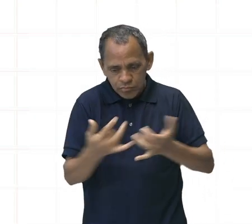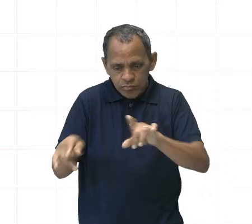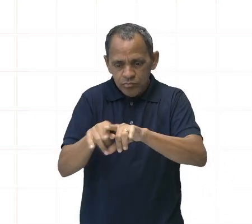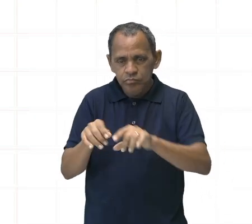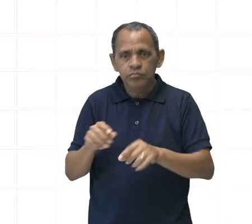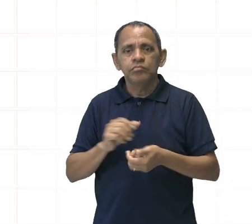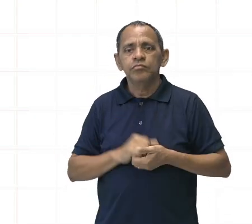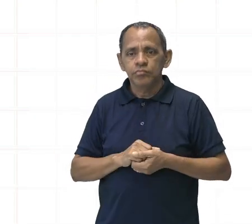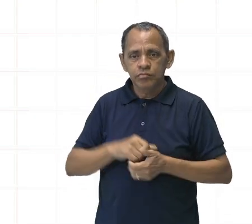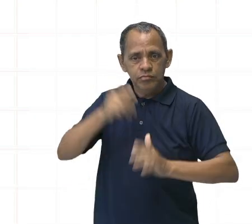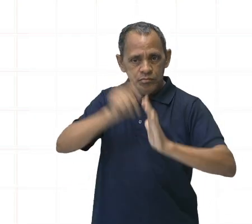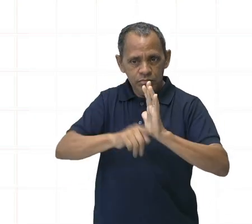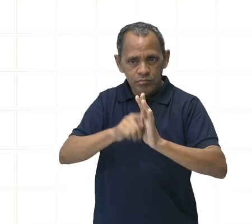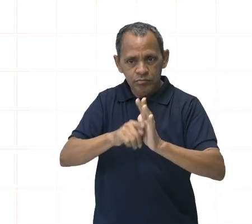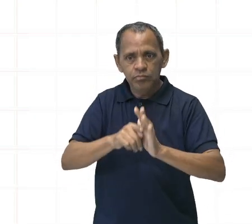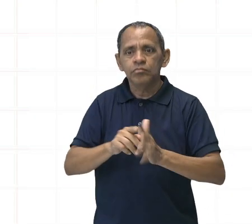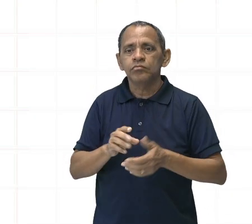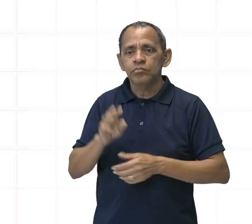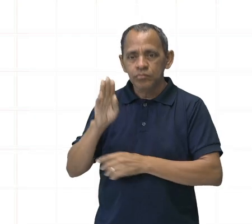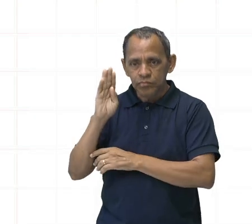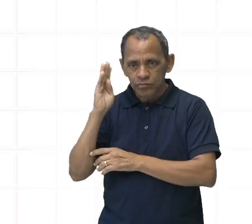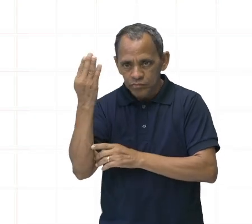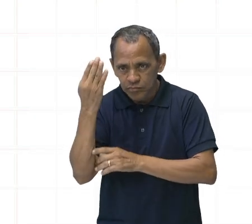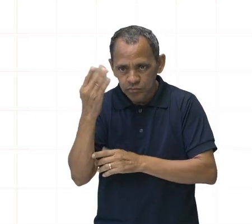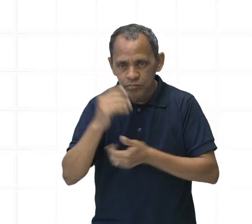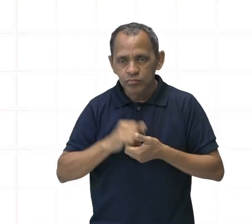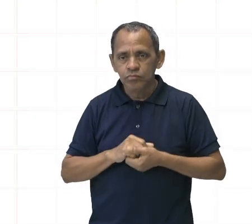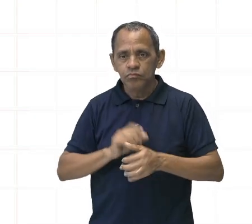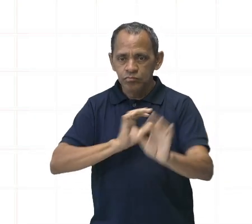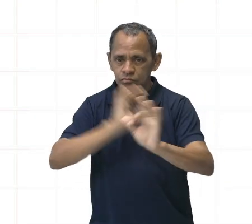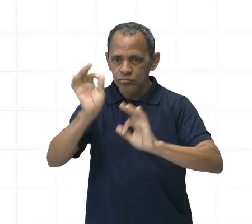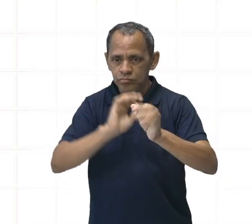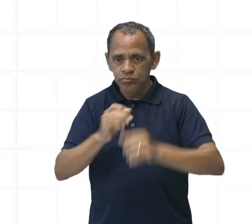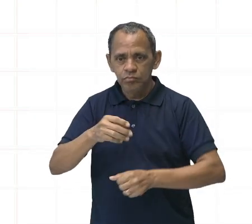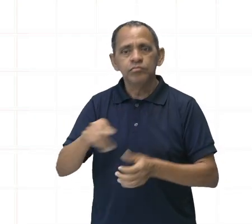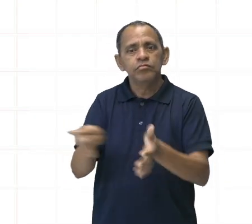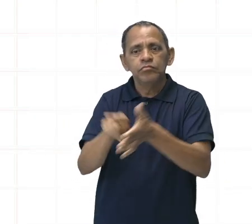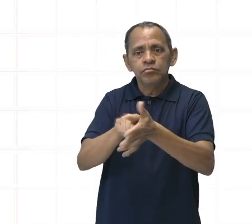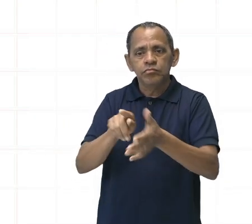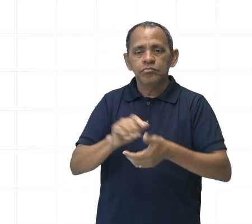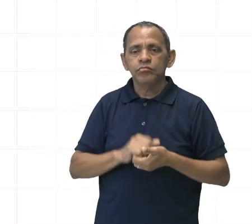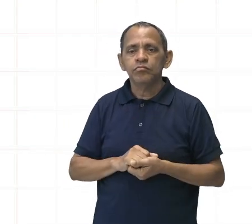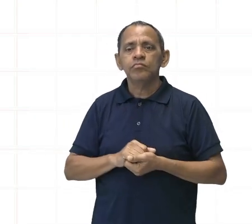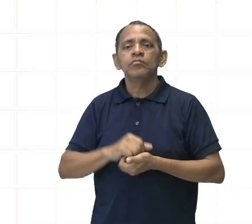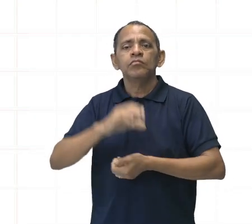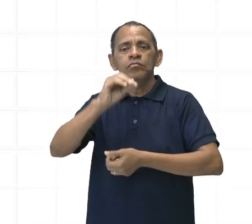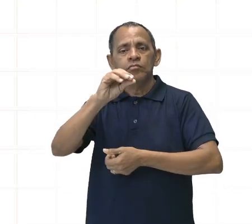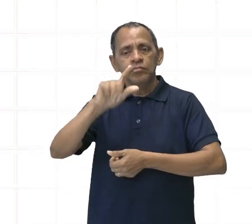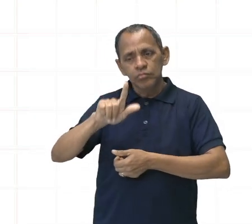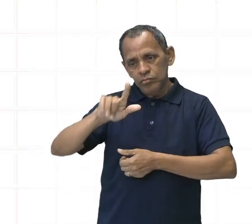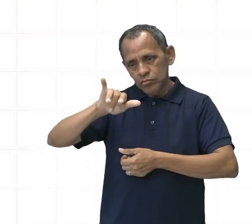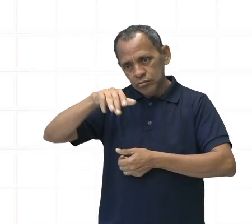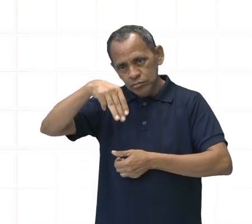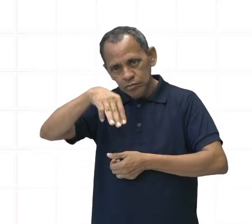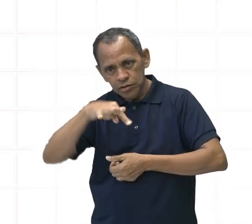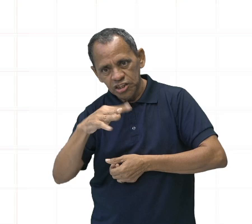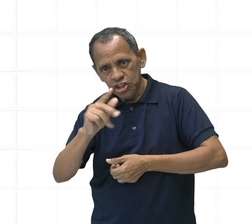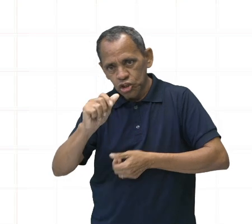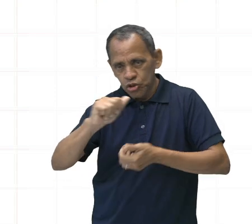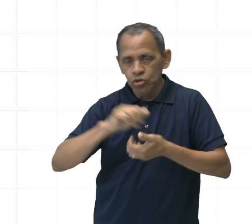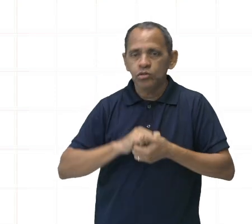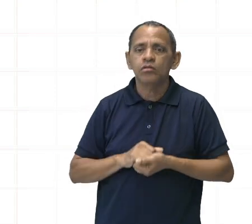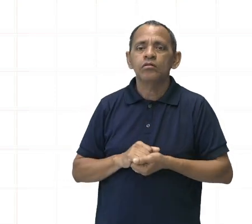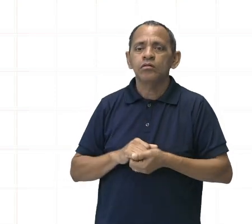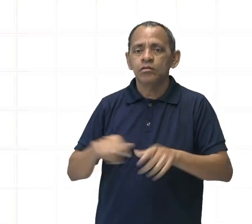uma vez aqui o pânico moral sendo colocado em prática. O plano era falso, foi concebido pelo próprio oficial